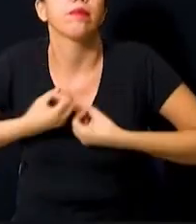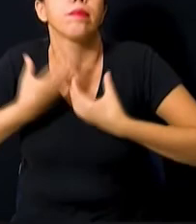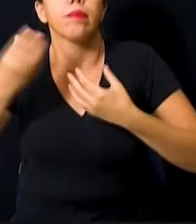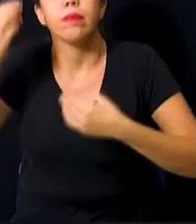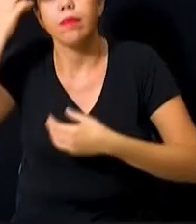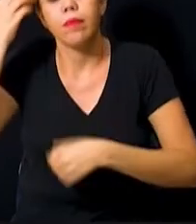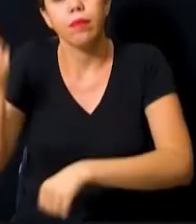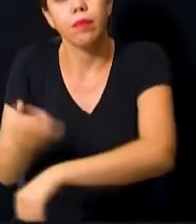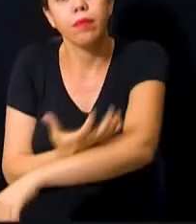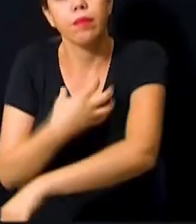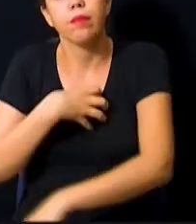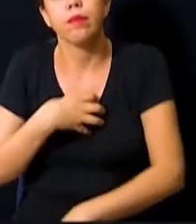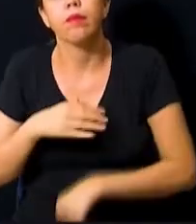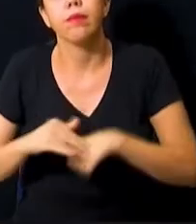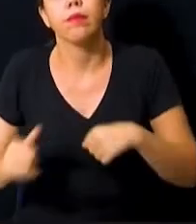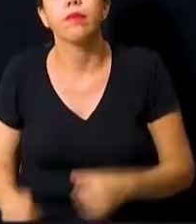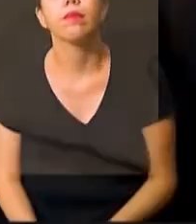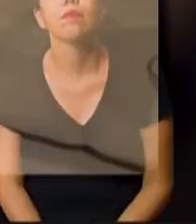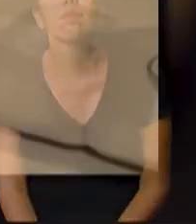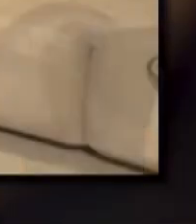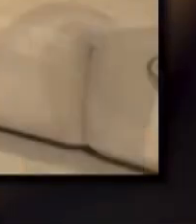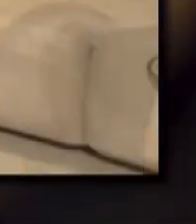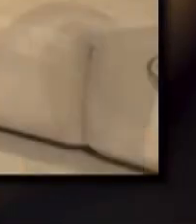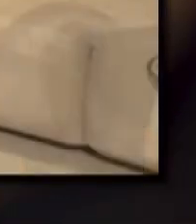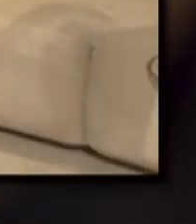poemas carregados de memórias afetivas.